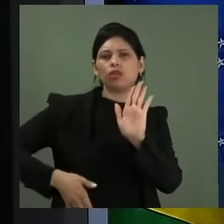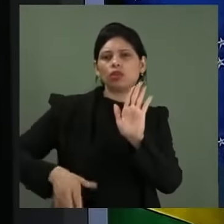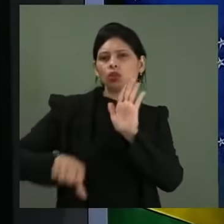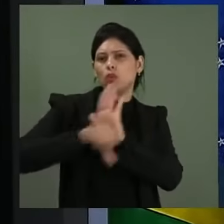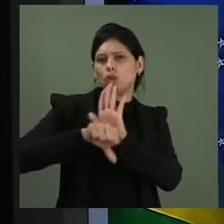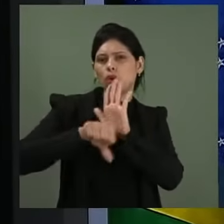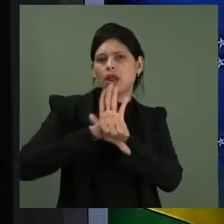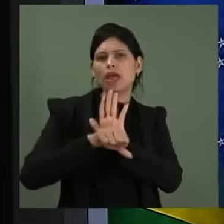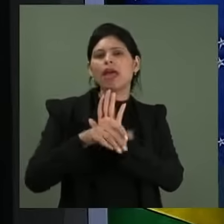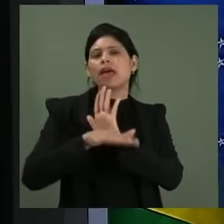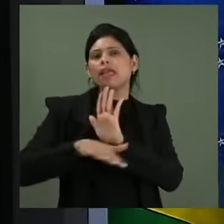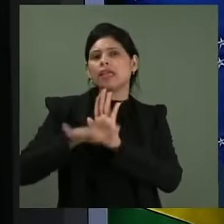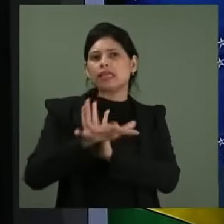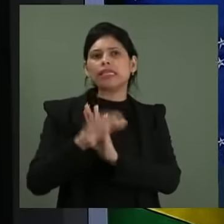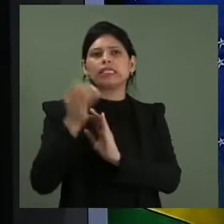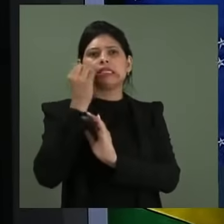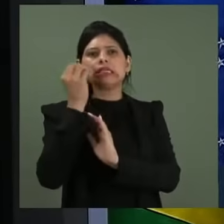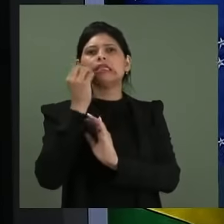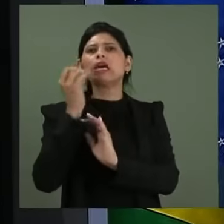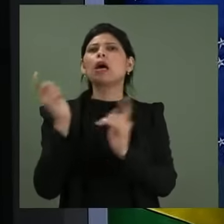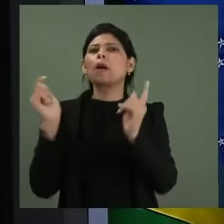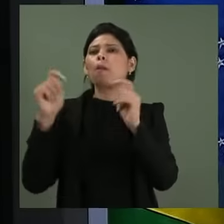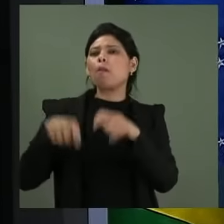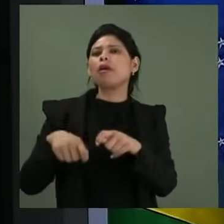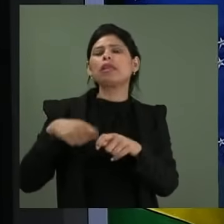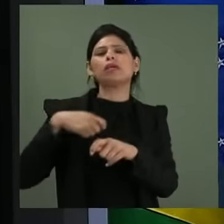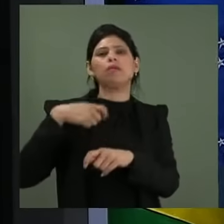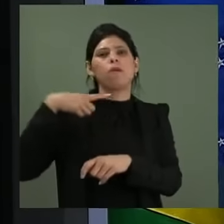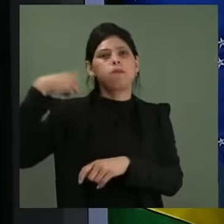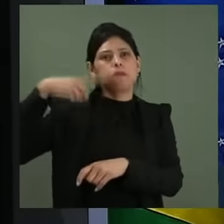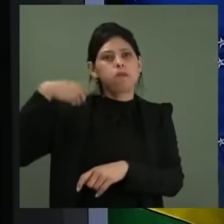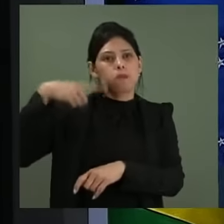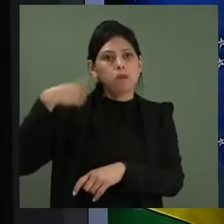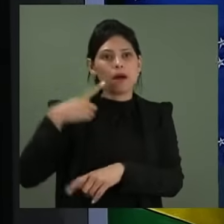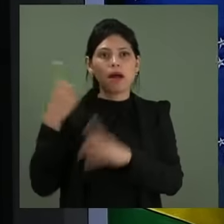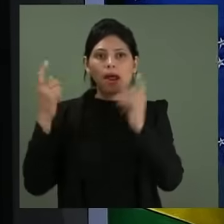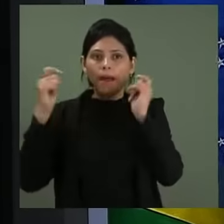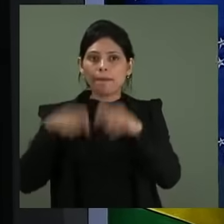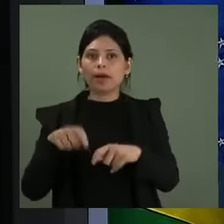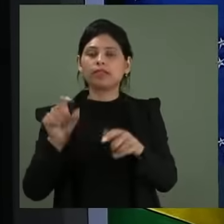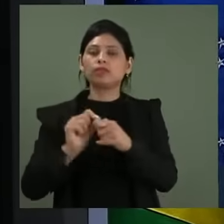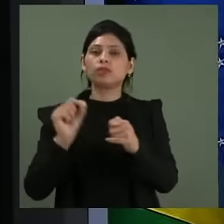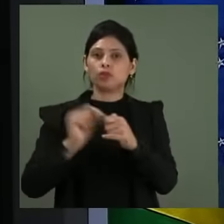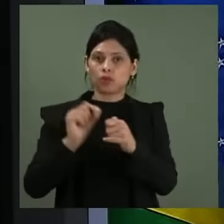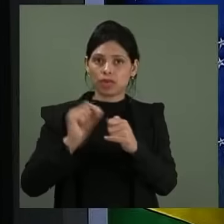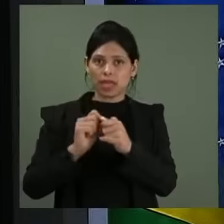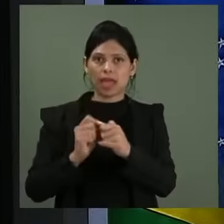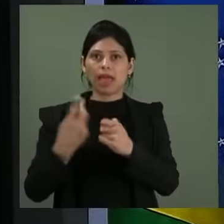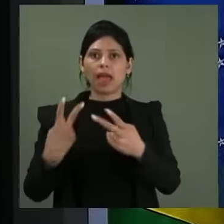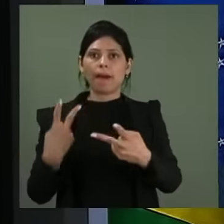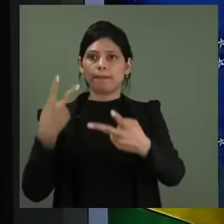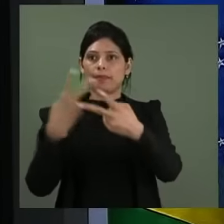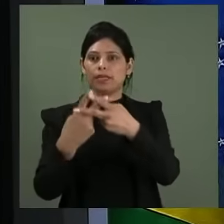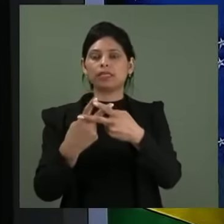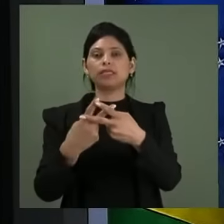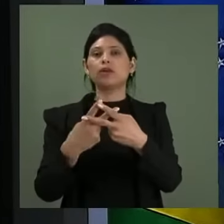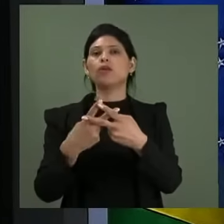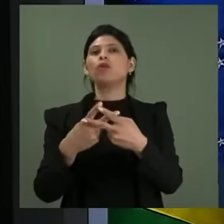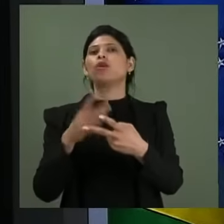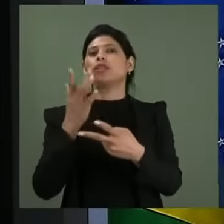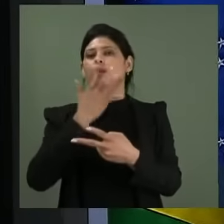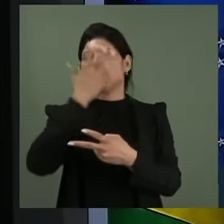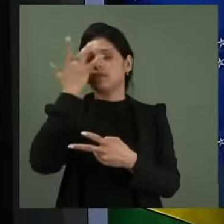que podem contratar competentes advogados capazes de procrastinar a prisão de seu cliente